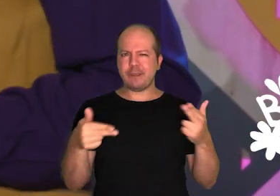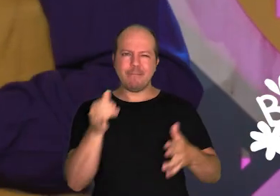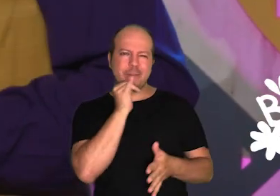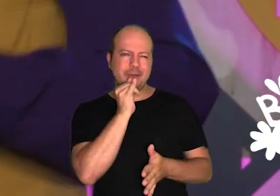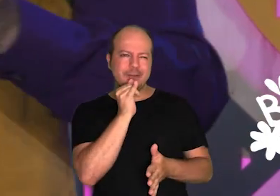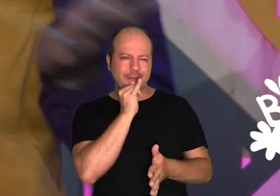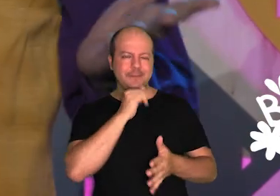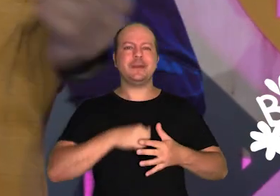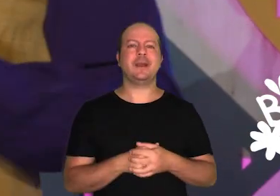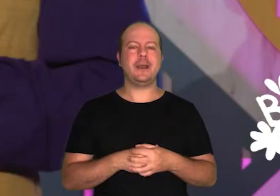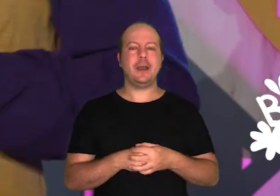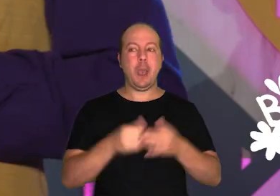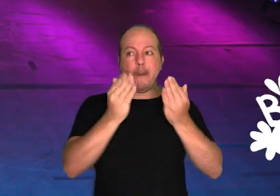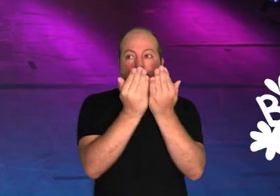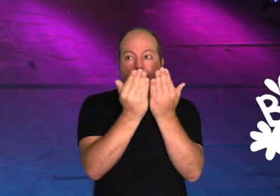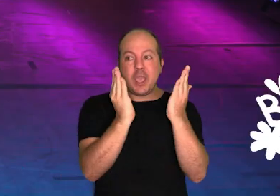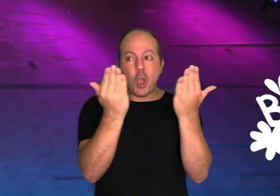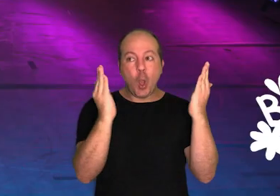exemplo, um biombo.